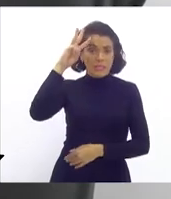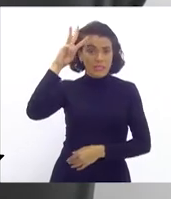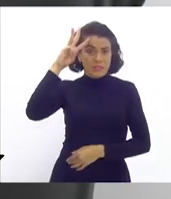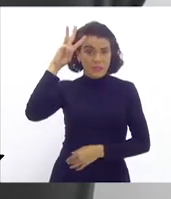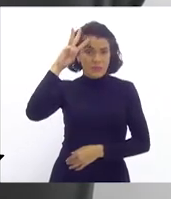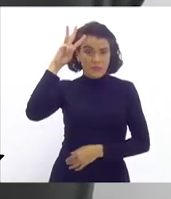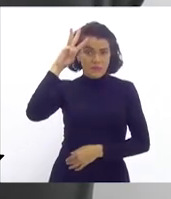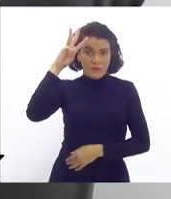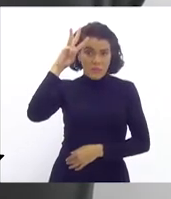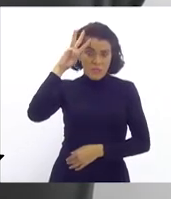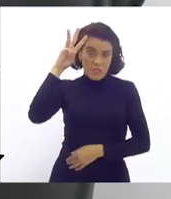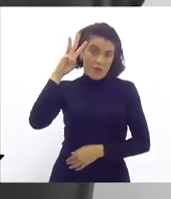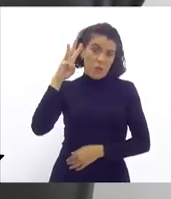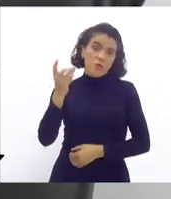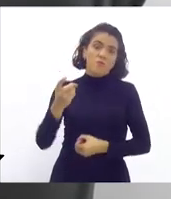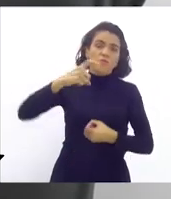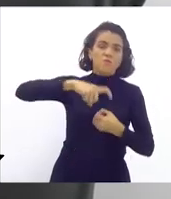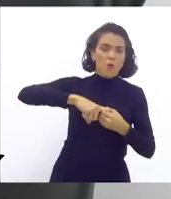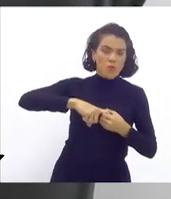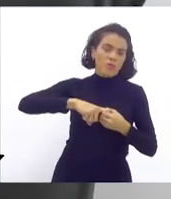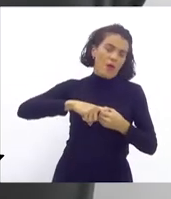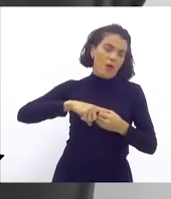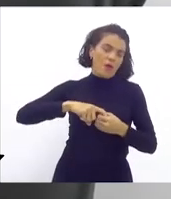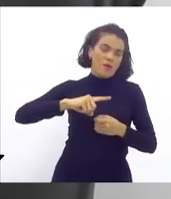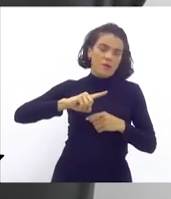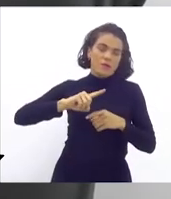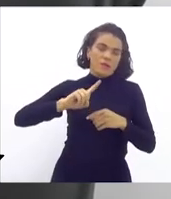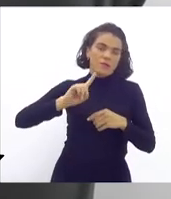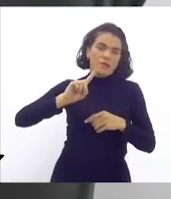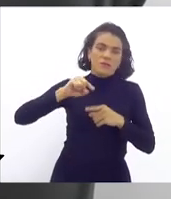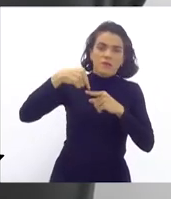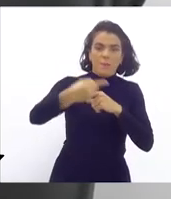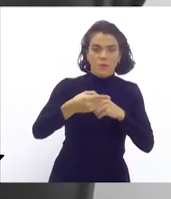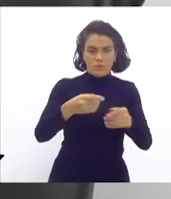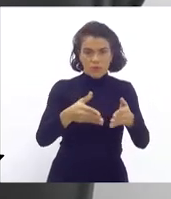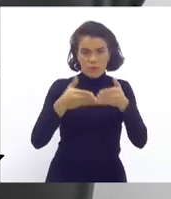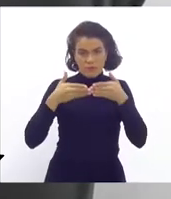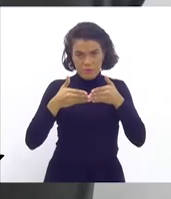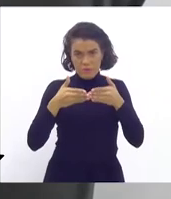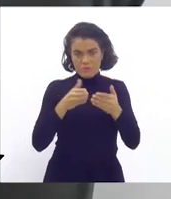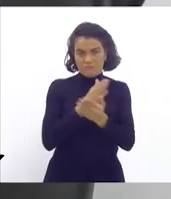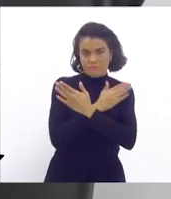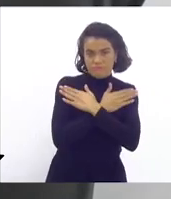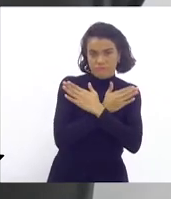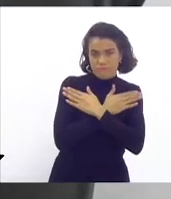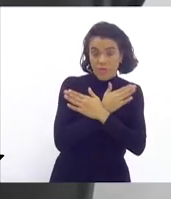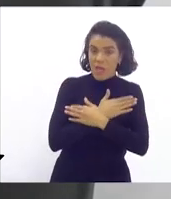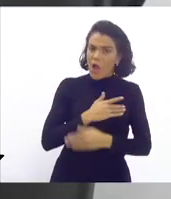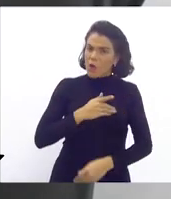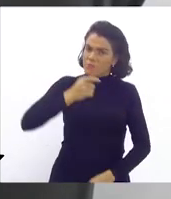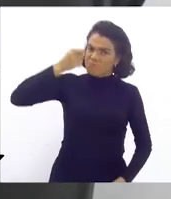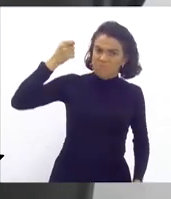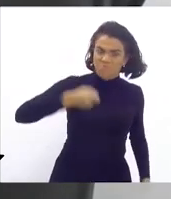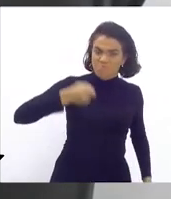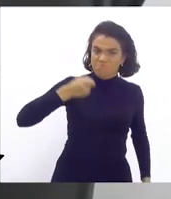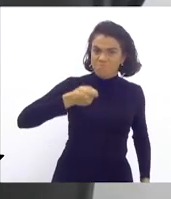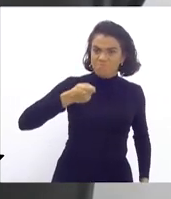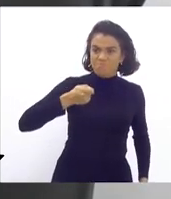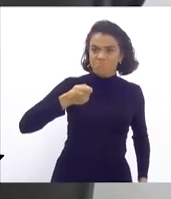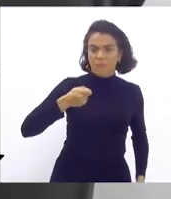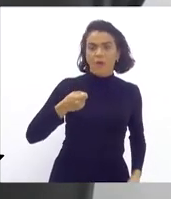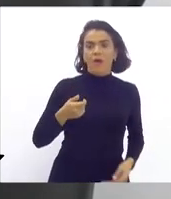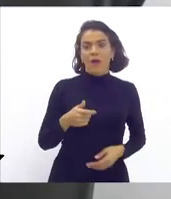da retomada dos trabalhos após o recesso legislativo e dessa vez tomando uma medida mais dura vou